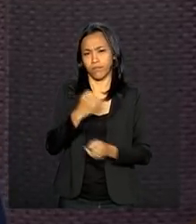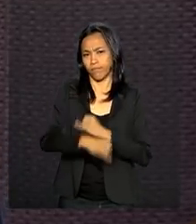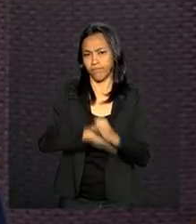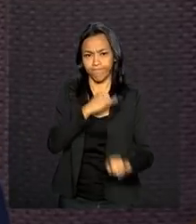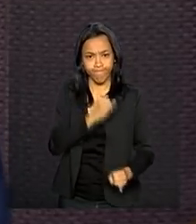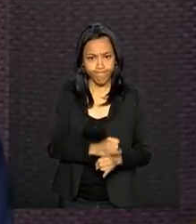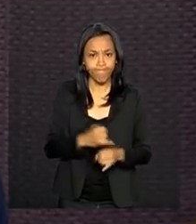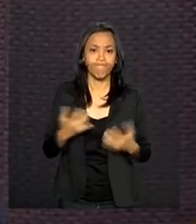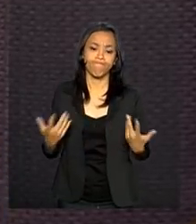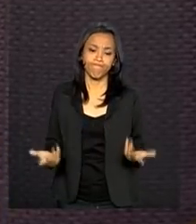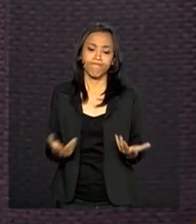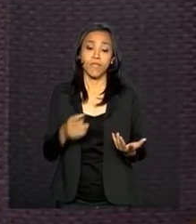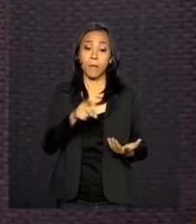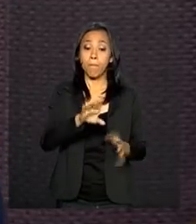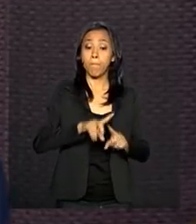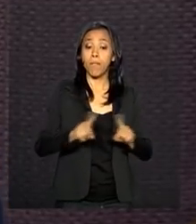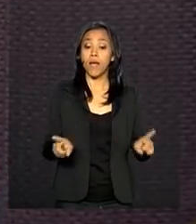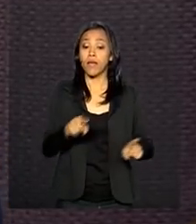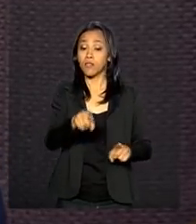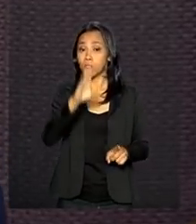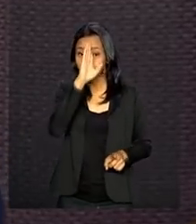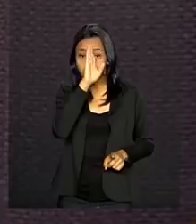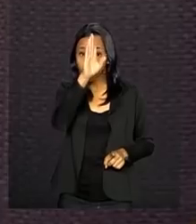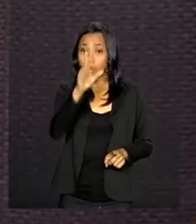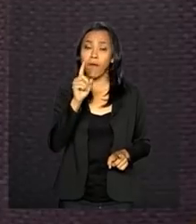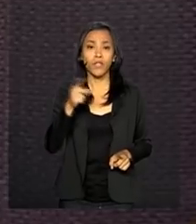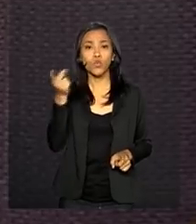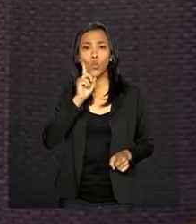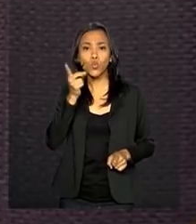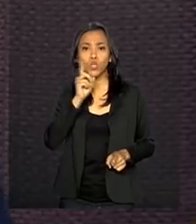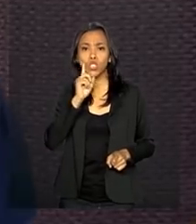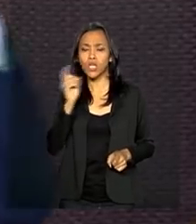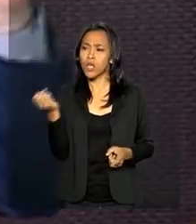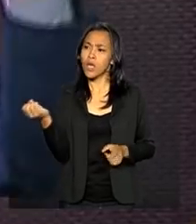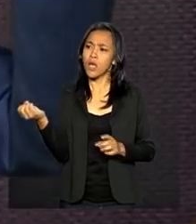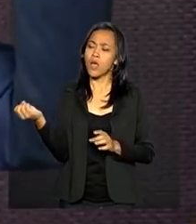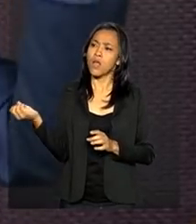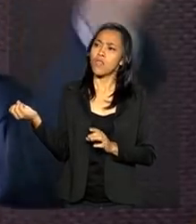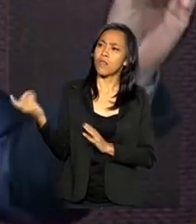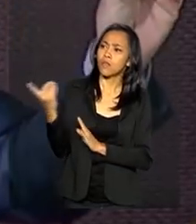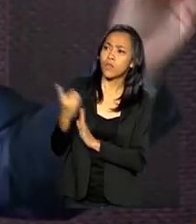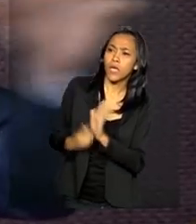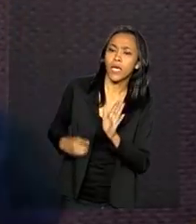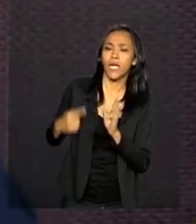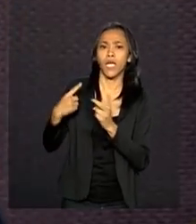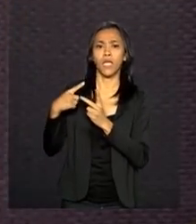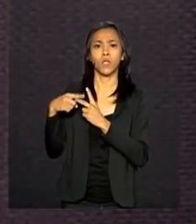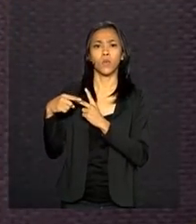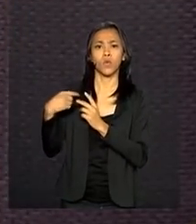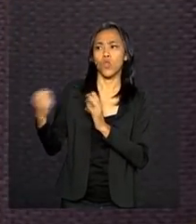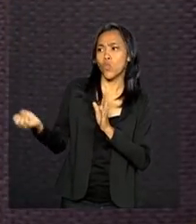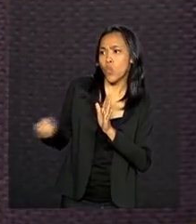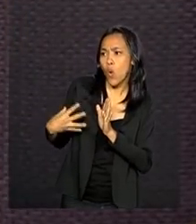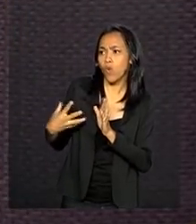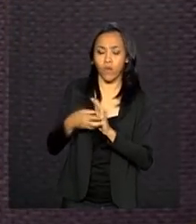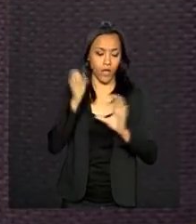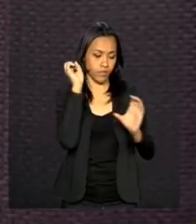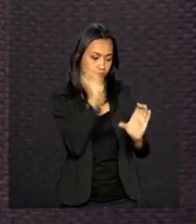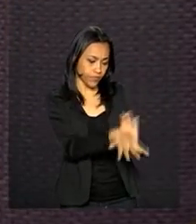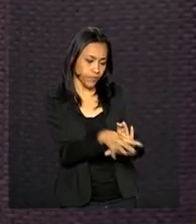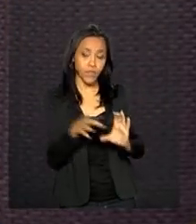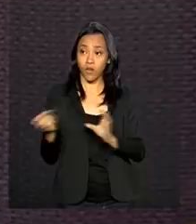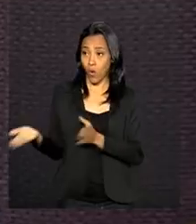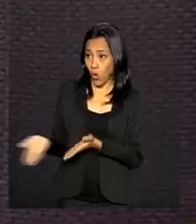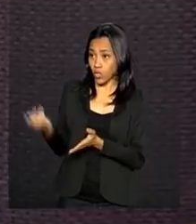diferenciais mas o principal é atualização diária hoje Presidente assinou um ato esses Atos que o presidente assinará hoje